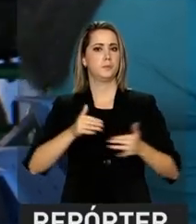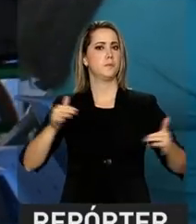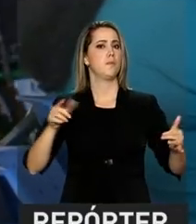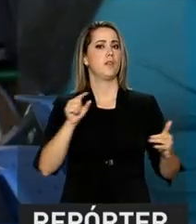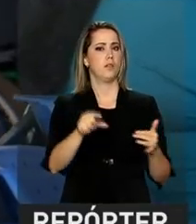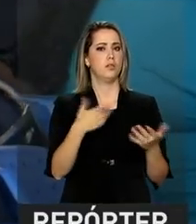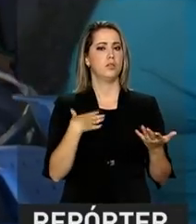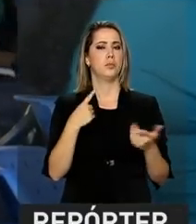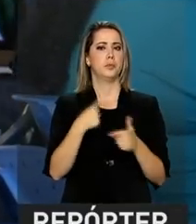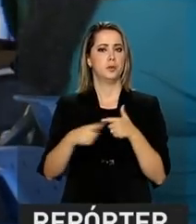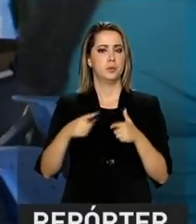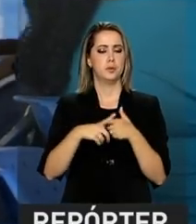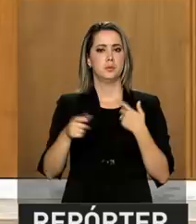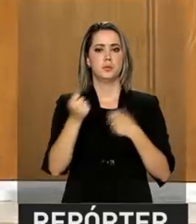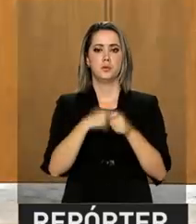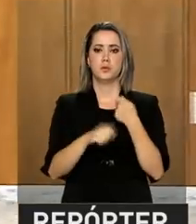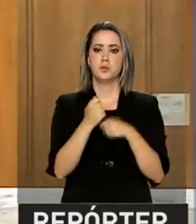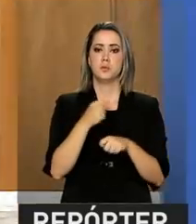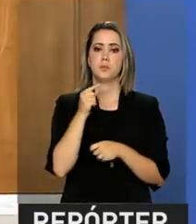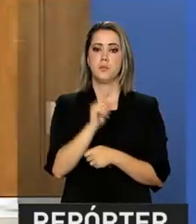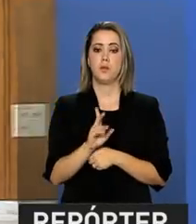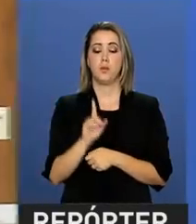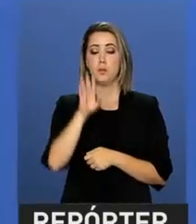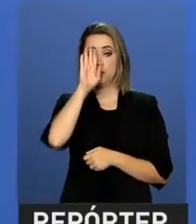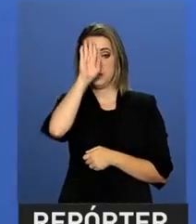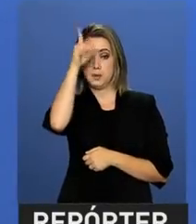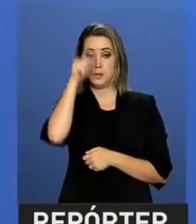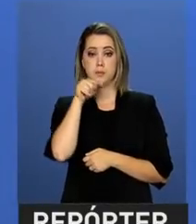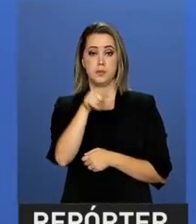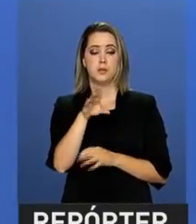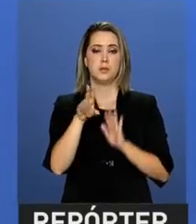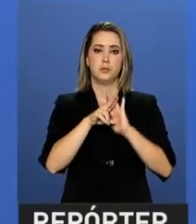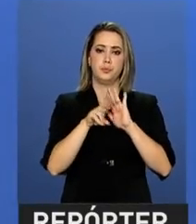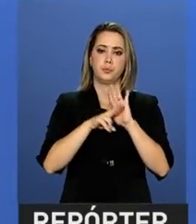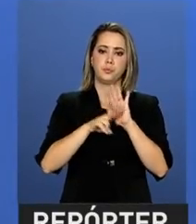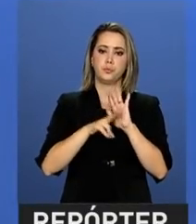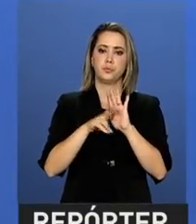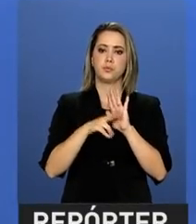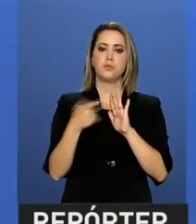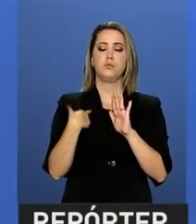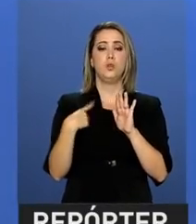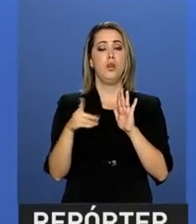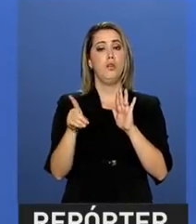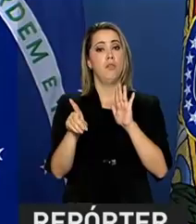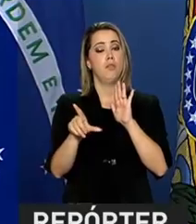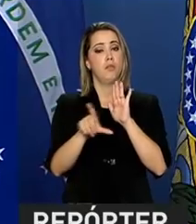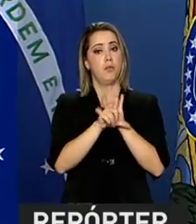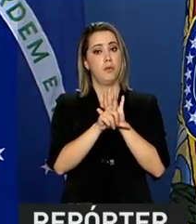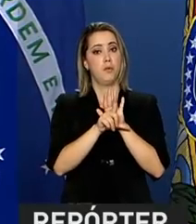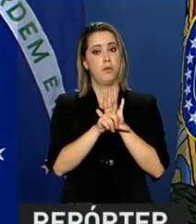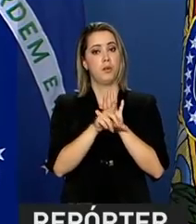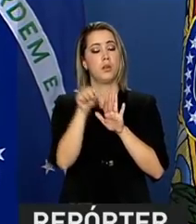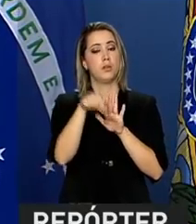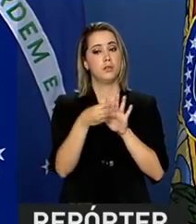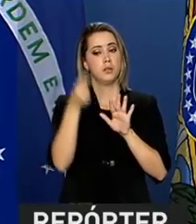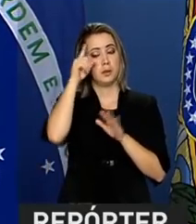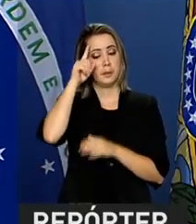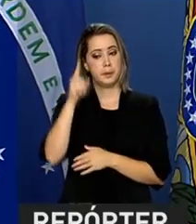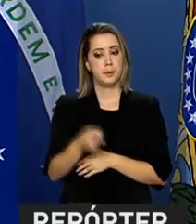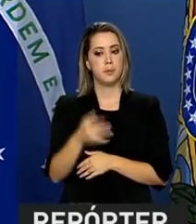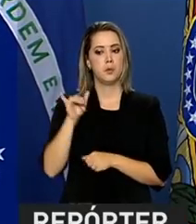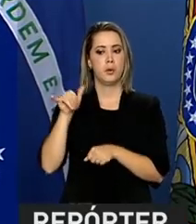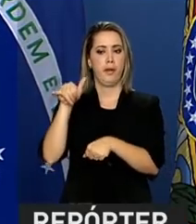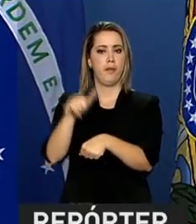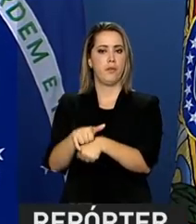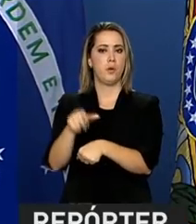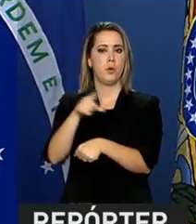de recessão econômica. Uma das primeiras medidas foi o decreto do presidente que tornou obrigatório que aviões